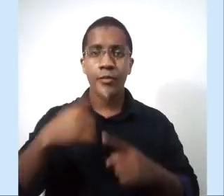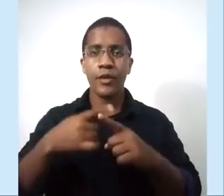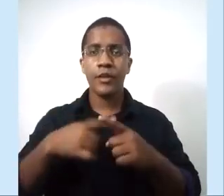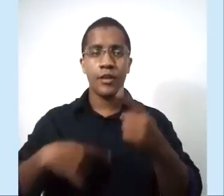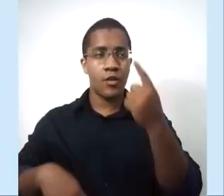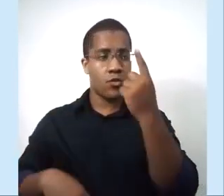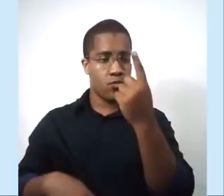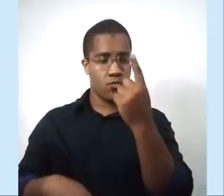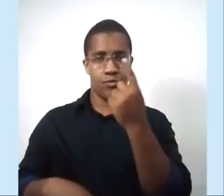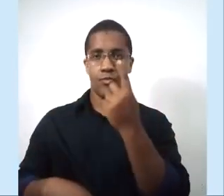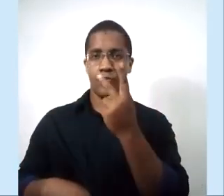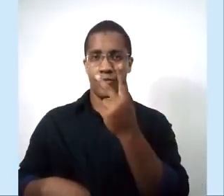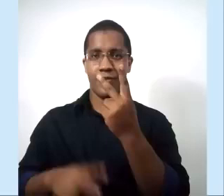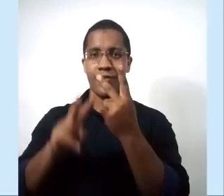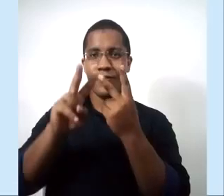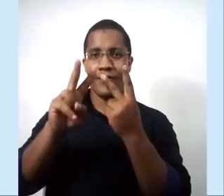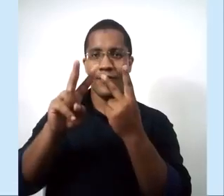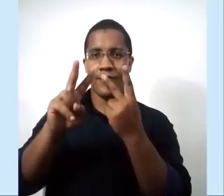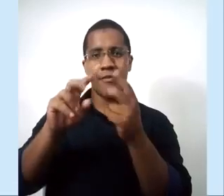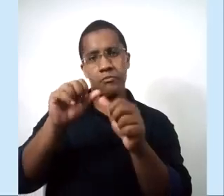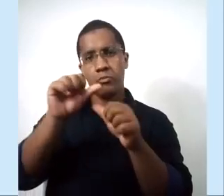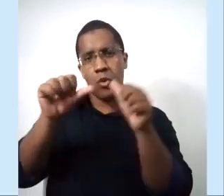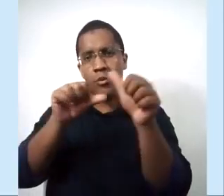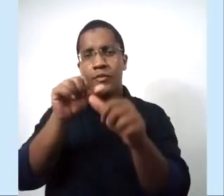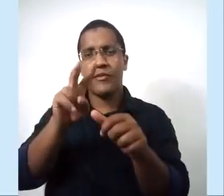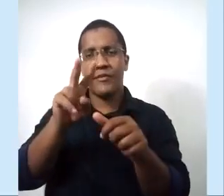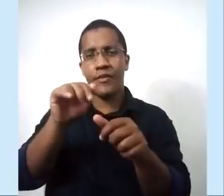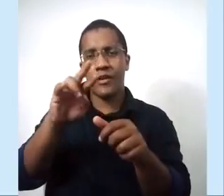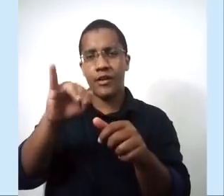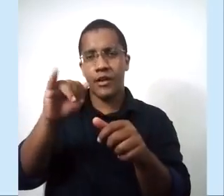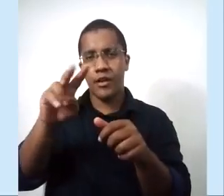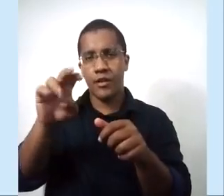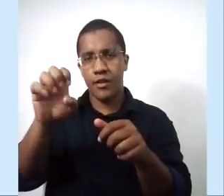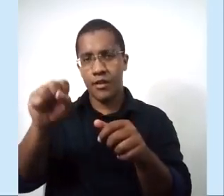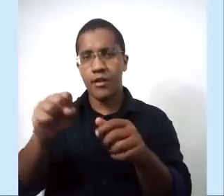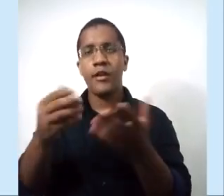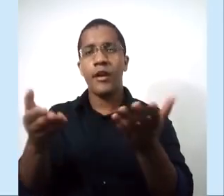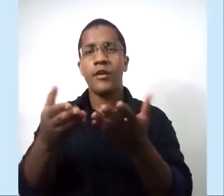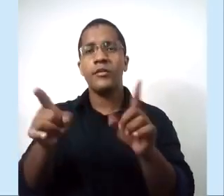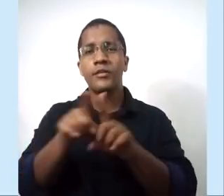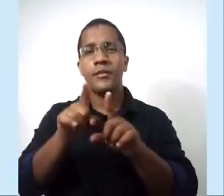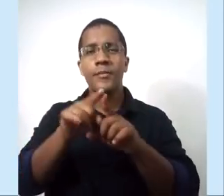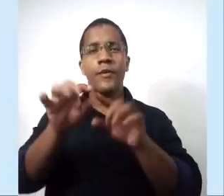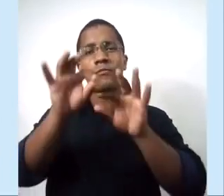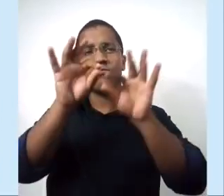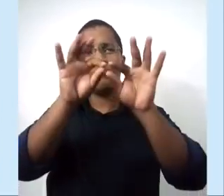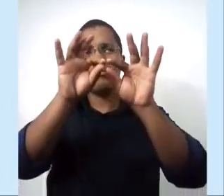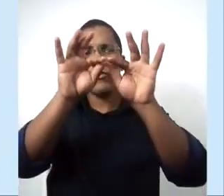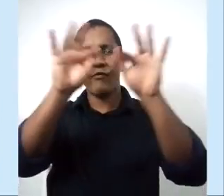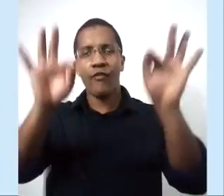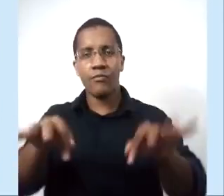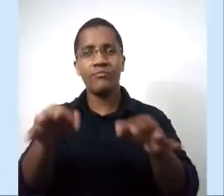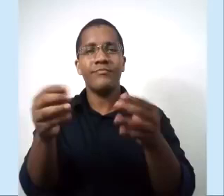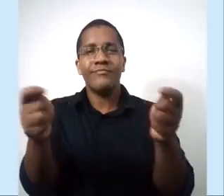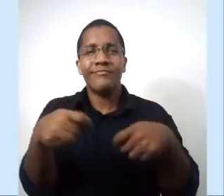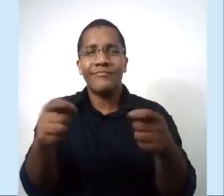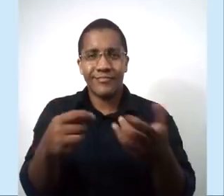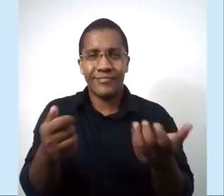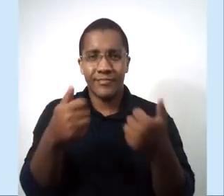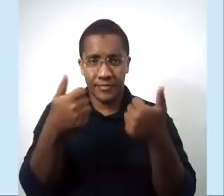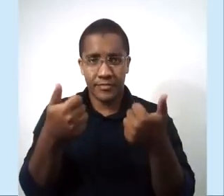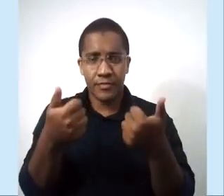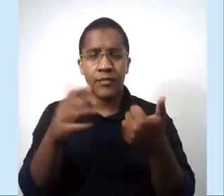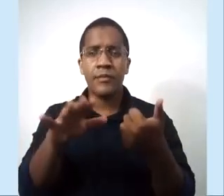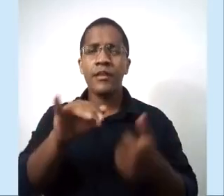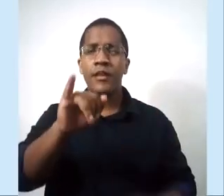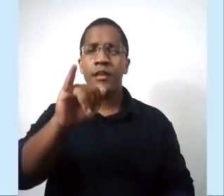variáveis e lá também iremos construir a representação gráfica das funções, ok? Então vamos ao seguinte,